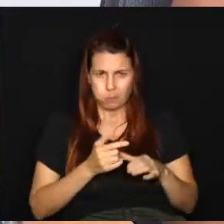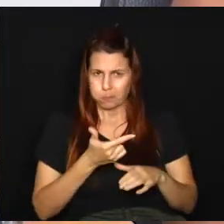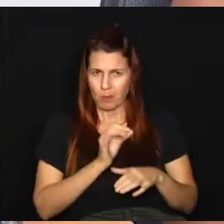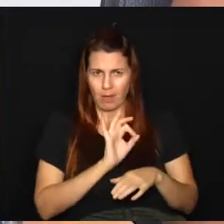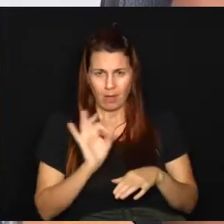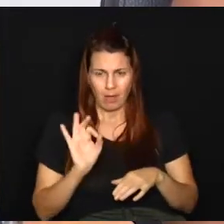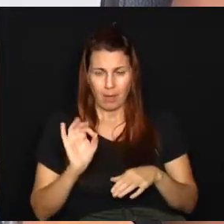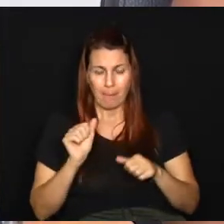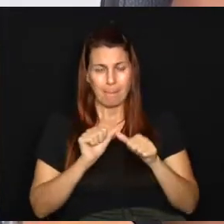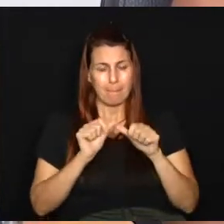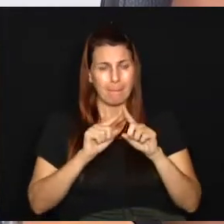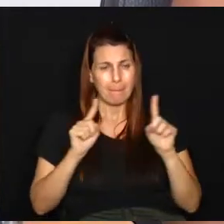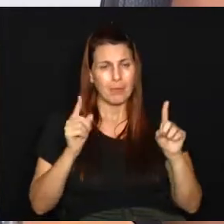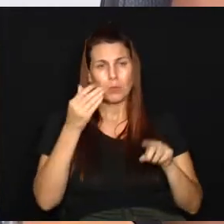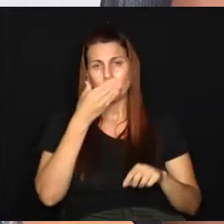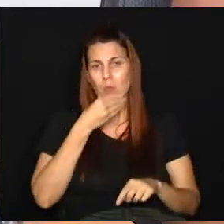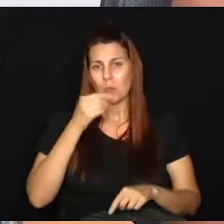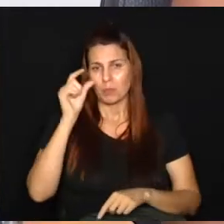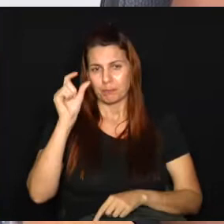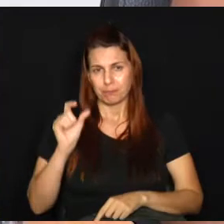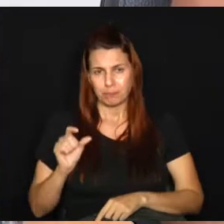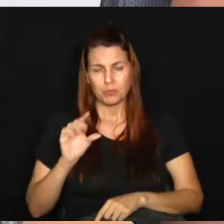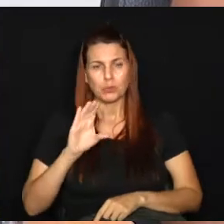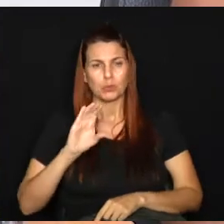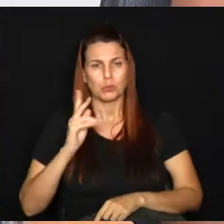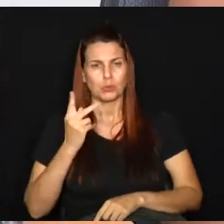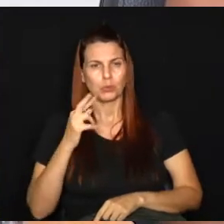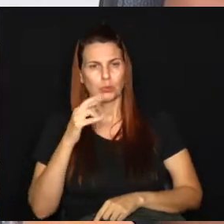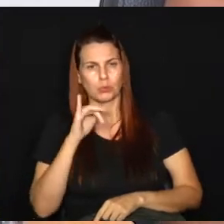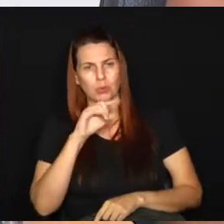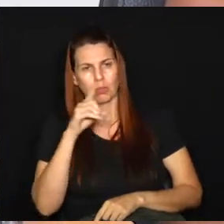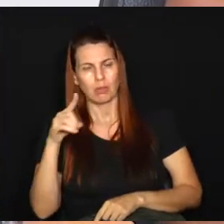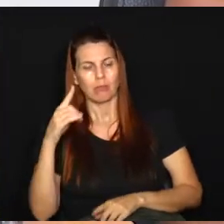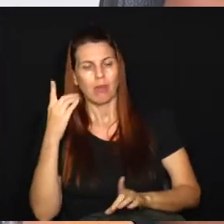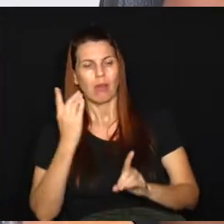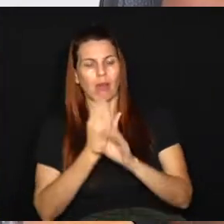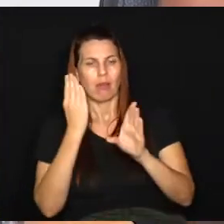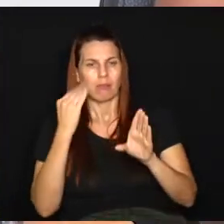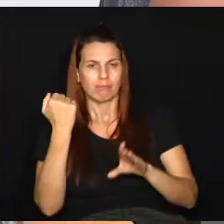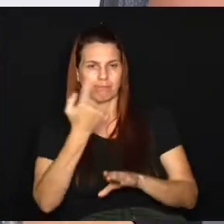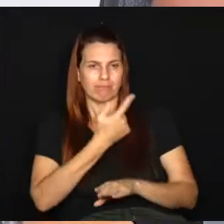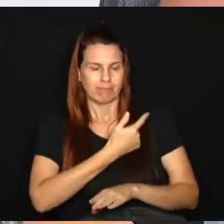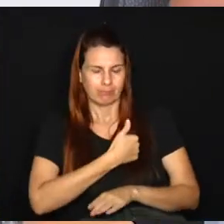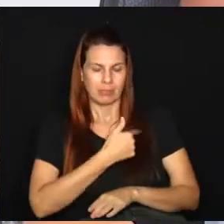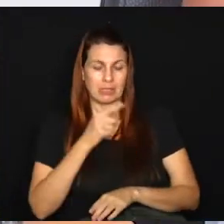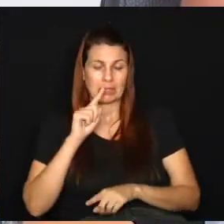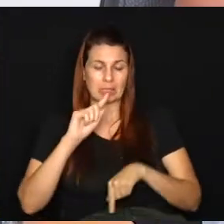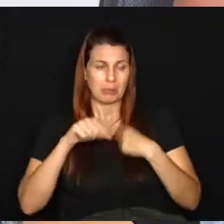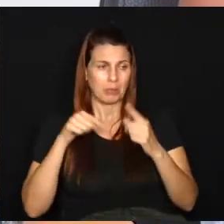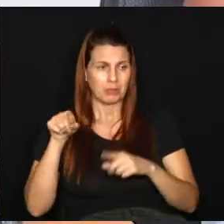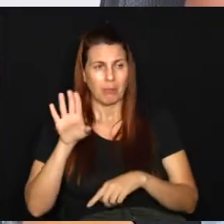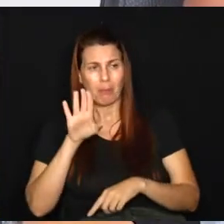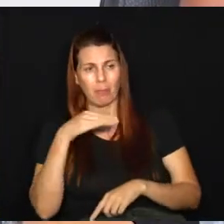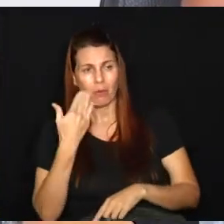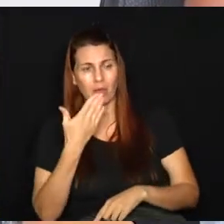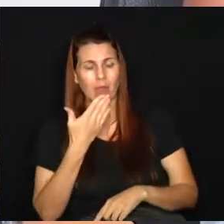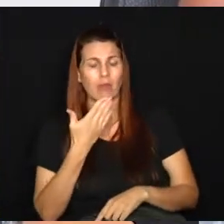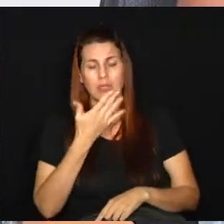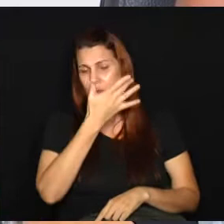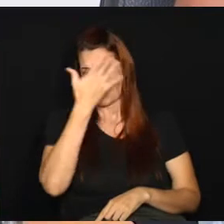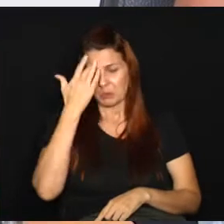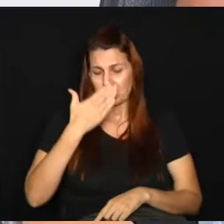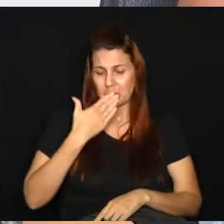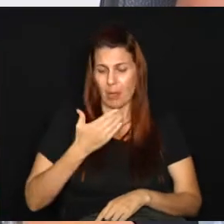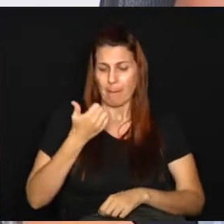e o Chorão foi que achou a gente. Aí, depois que ele morreu, foi quando os caras lá de cima estavam exigindo que nós mudasse